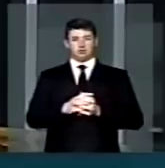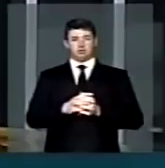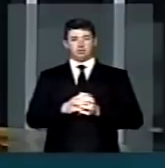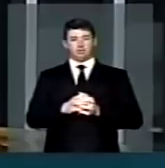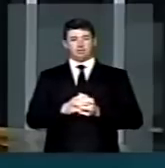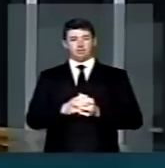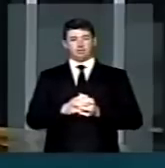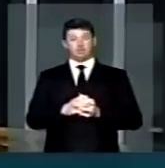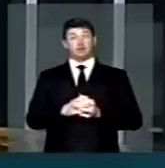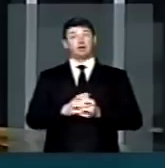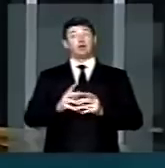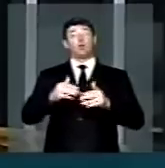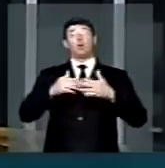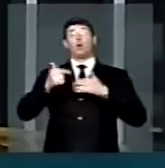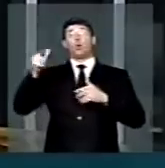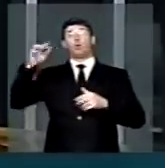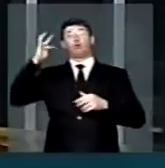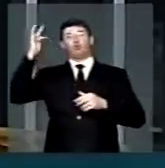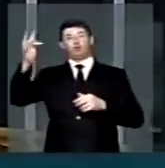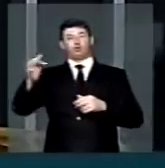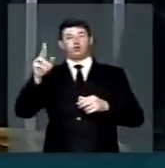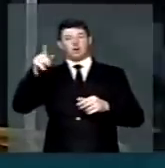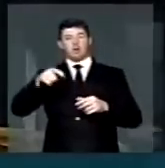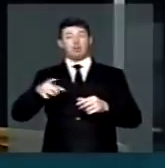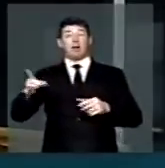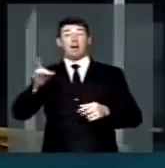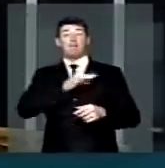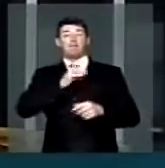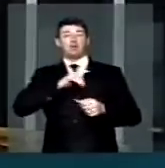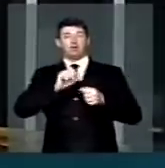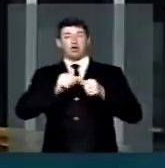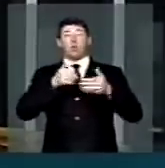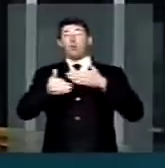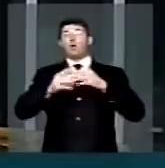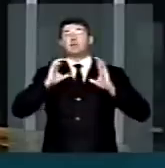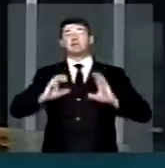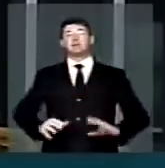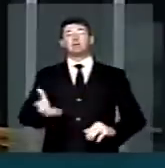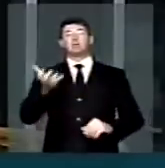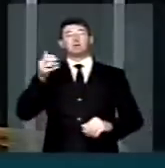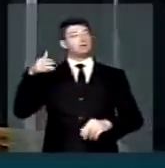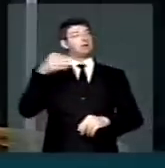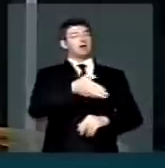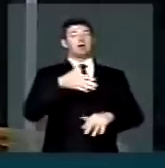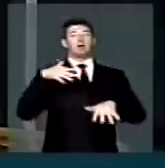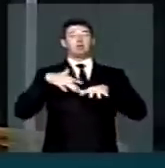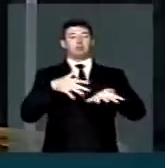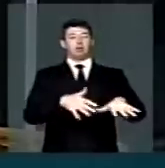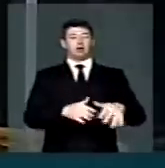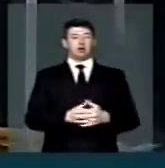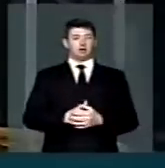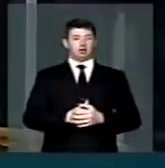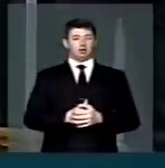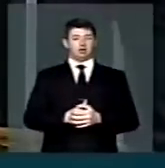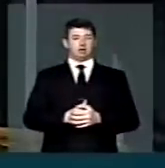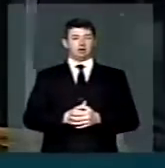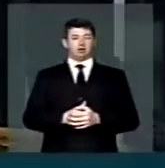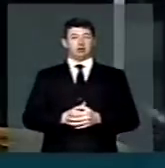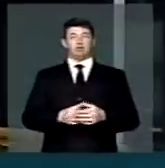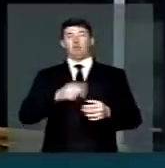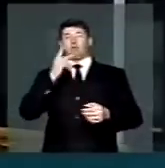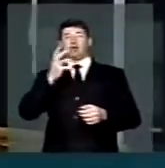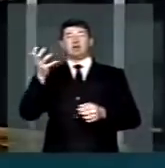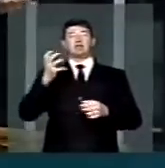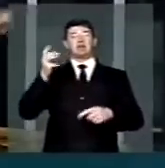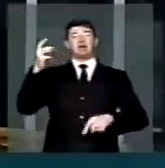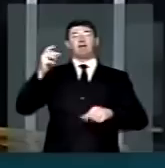e as futuras, para intimidar qualquer cidadão que se pretende à rua, em nome de combater a violência